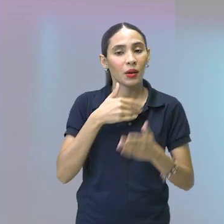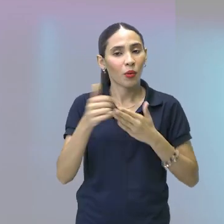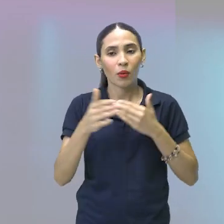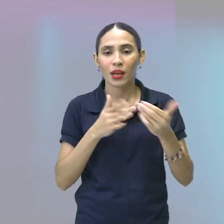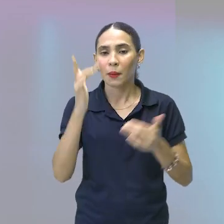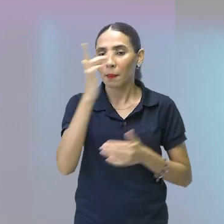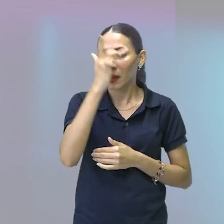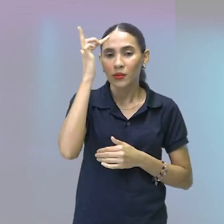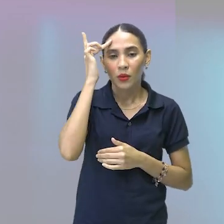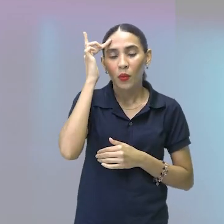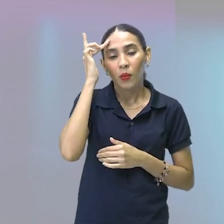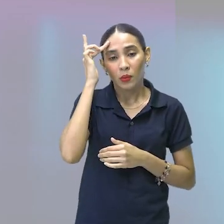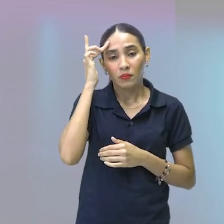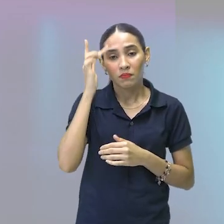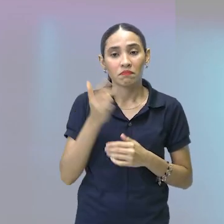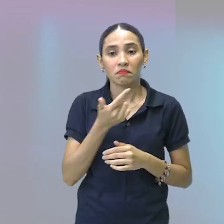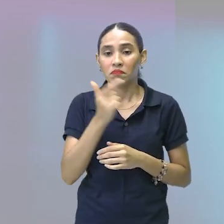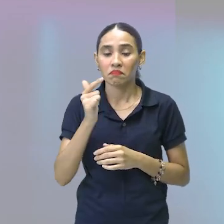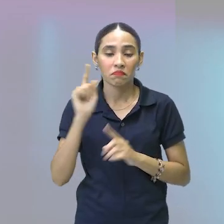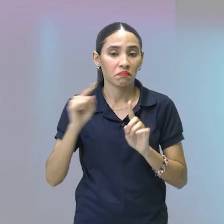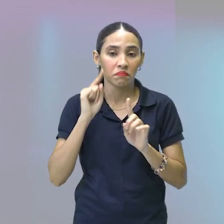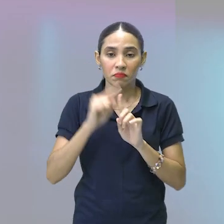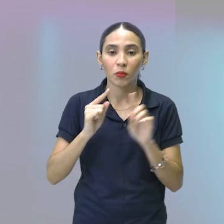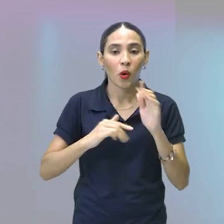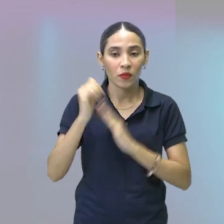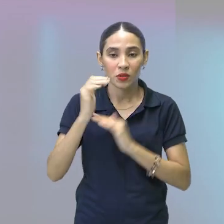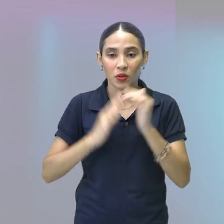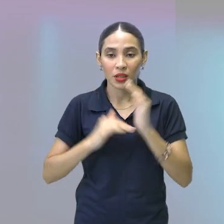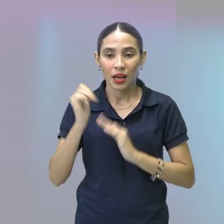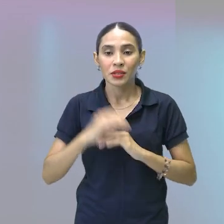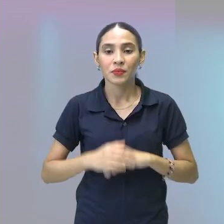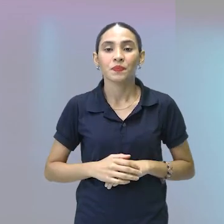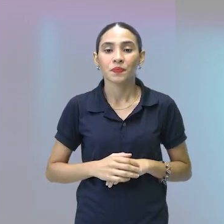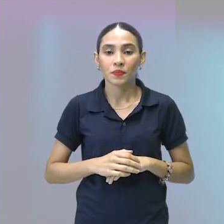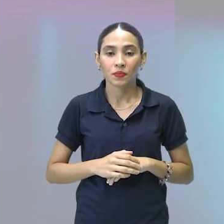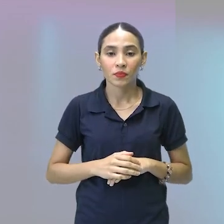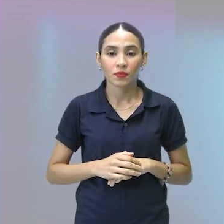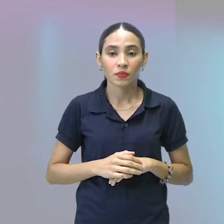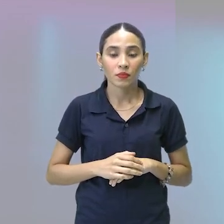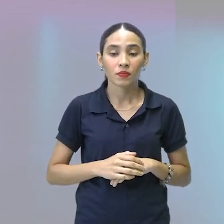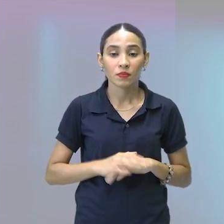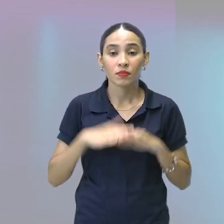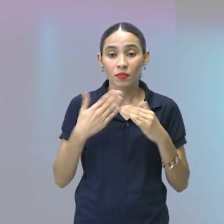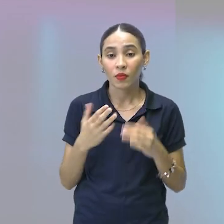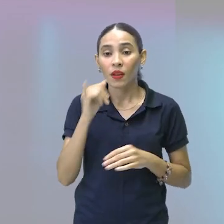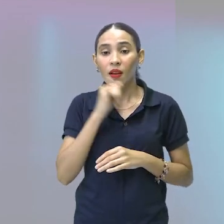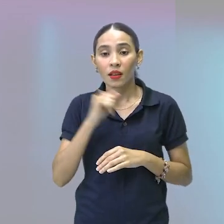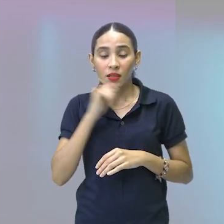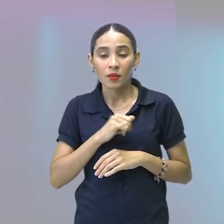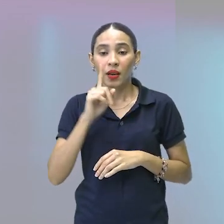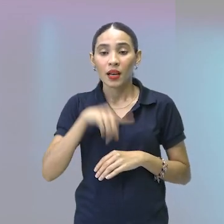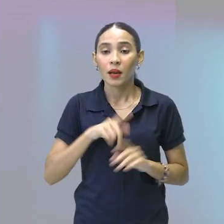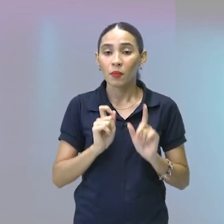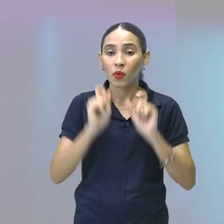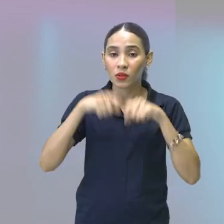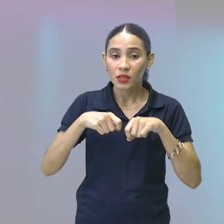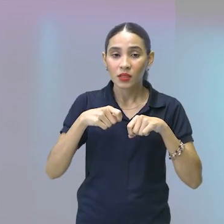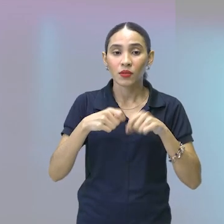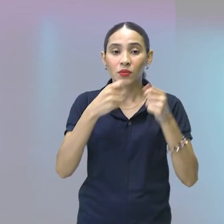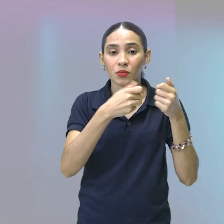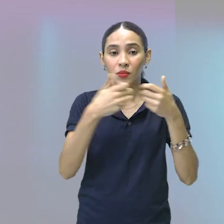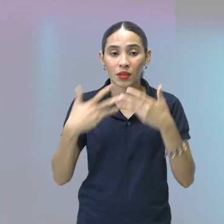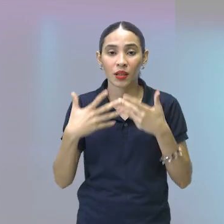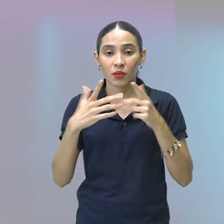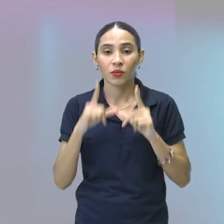por qualquer pessoa, sem objetivos profissionais. Nesses casos, é